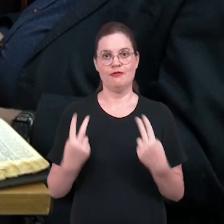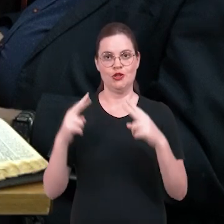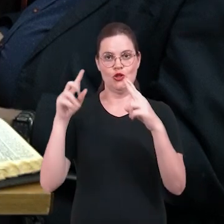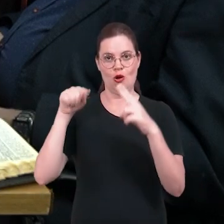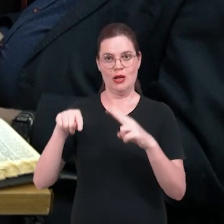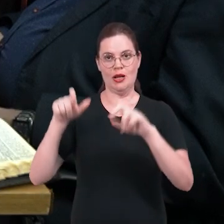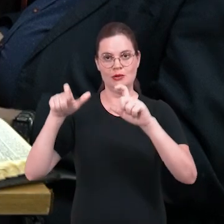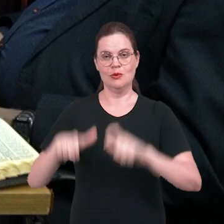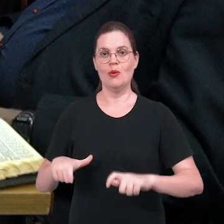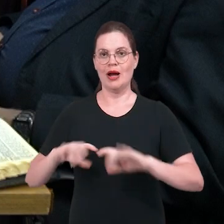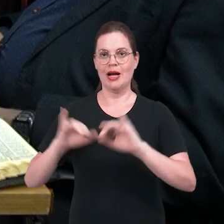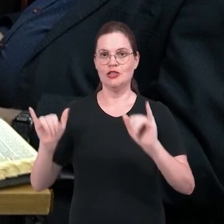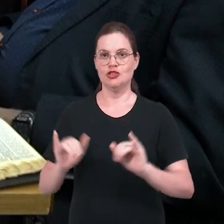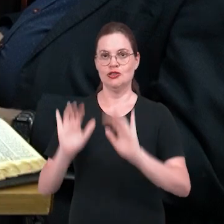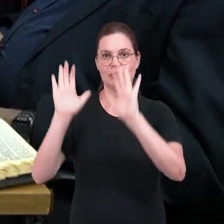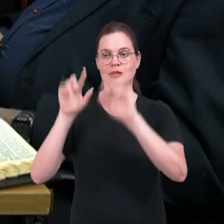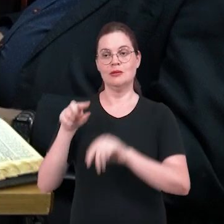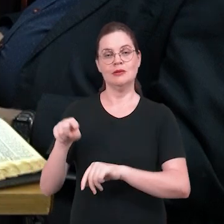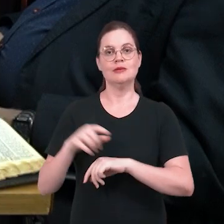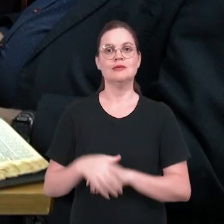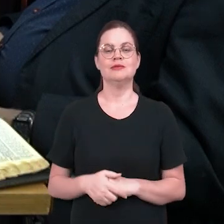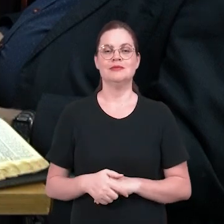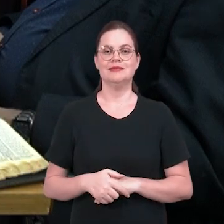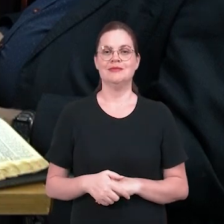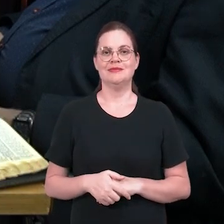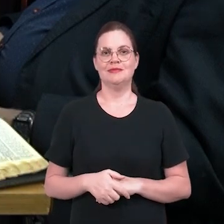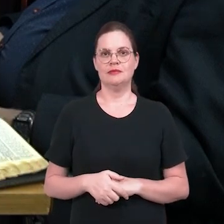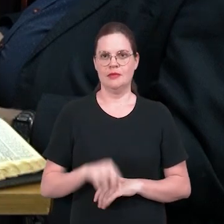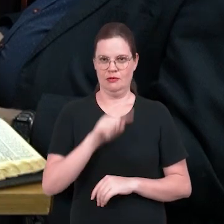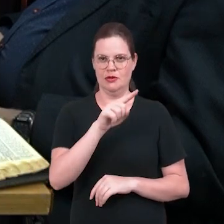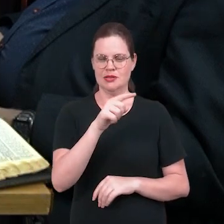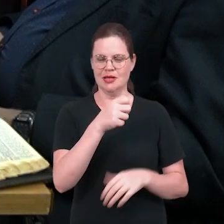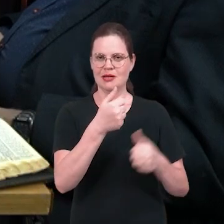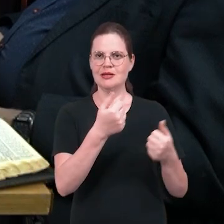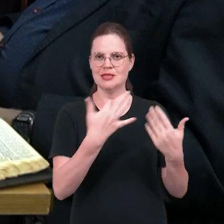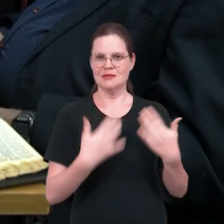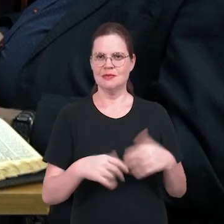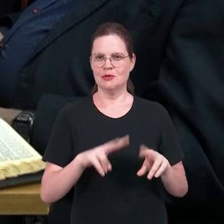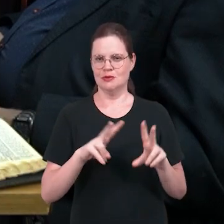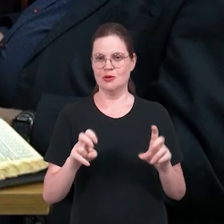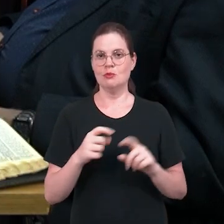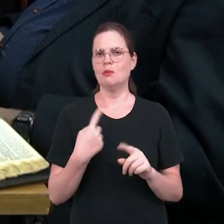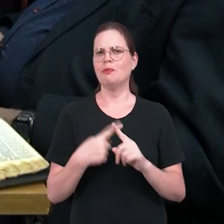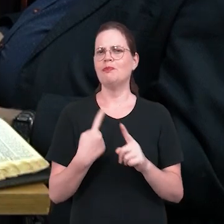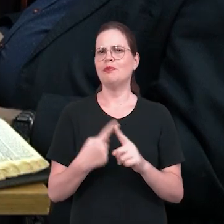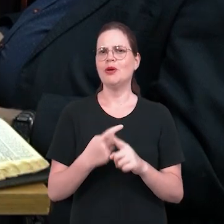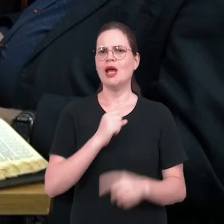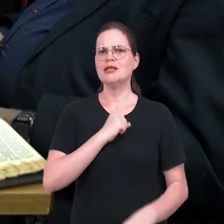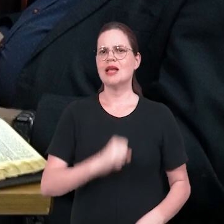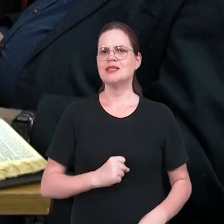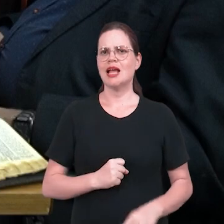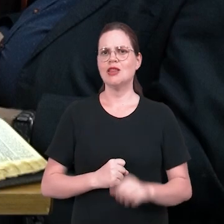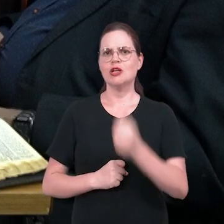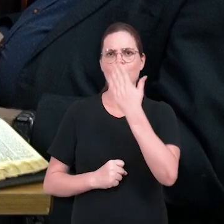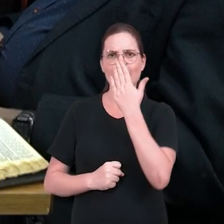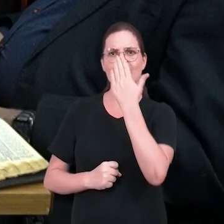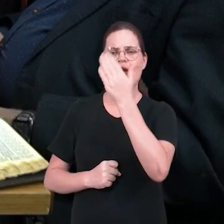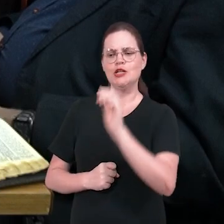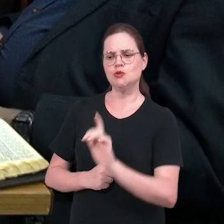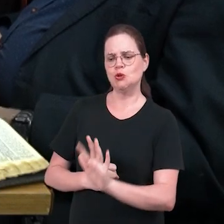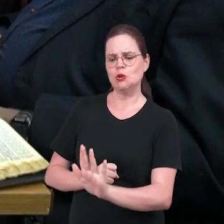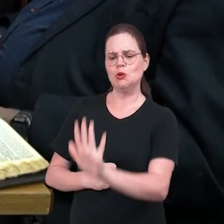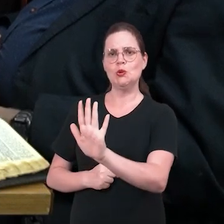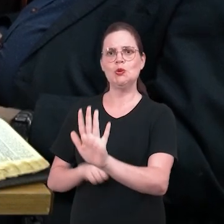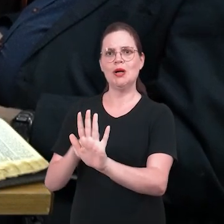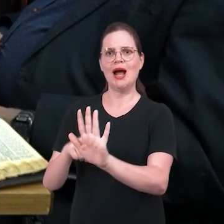sobre Jericó, é que, você tocou nisso aí. Por que os sacerdotes à frente? Né? A arca,